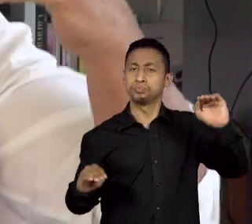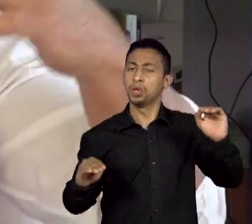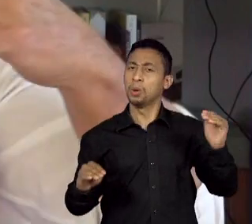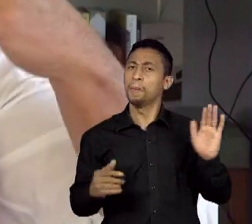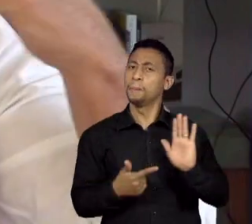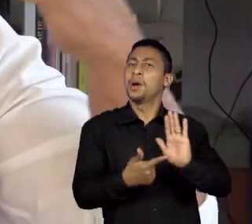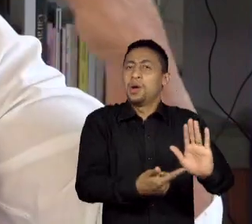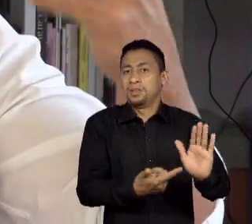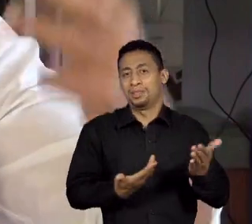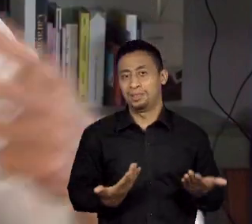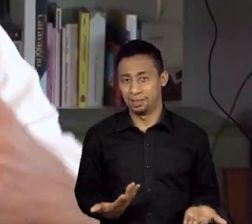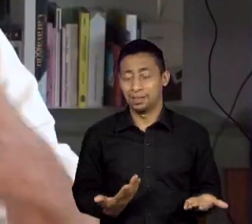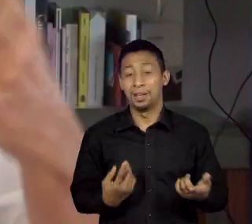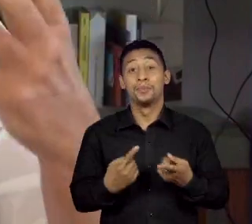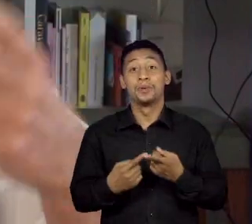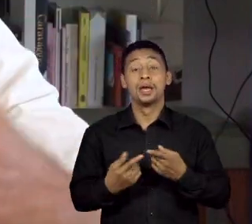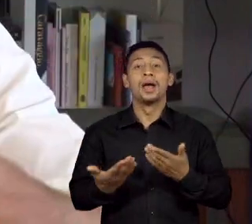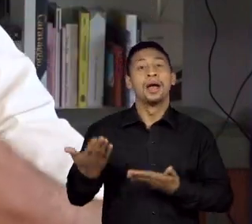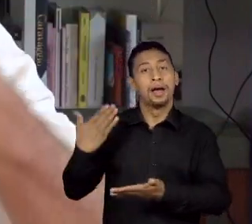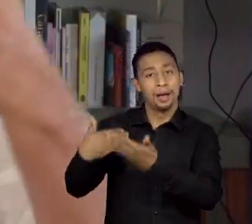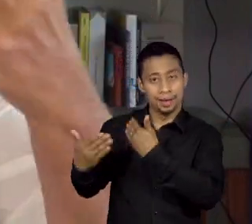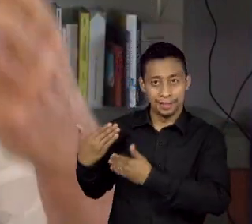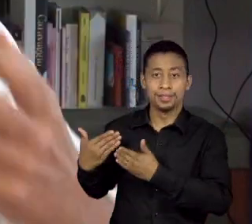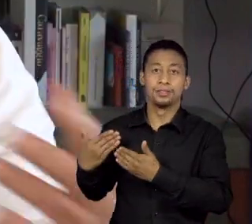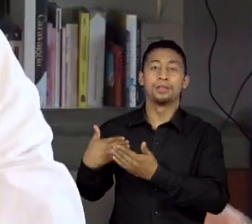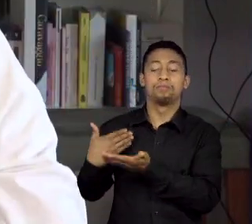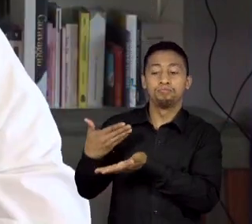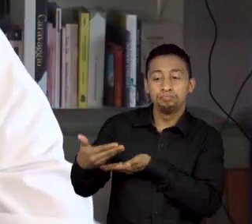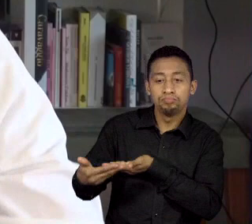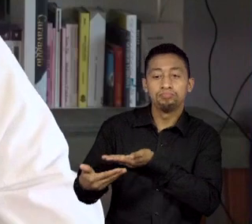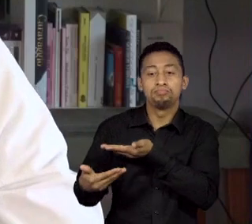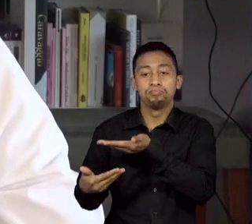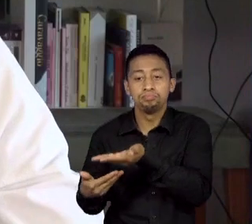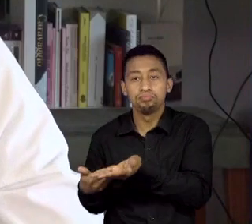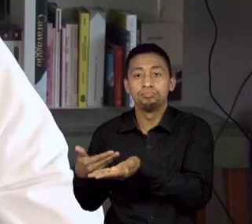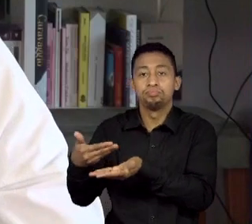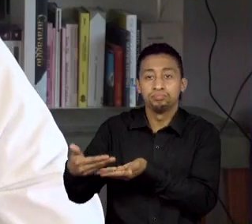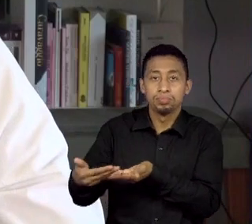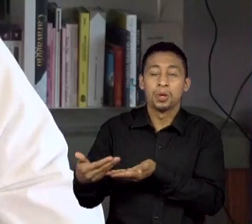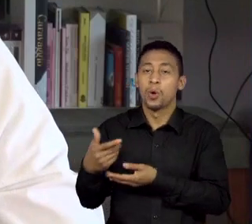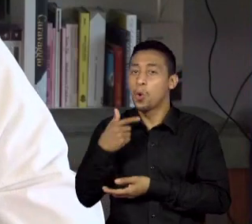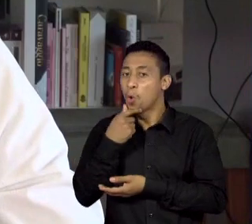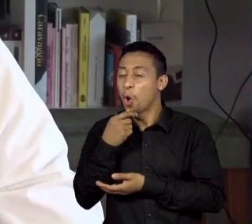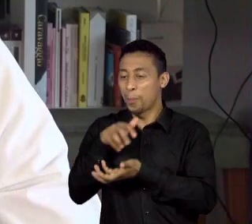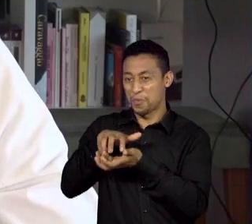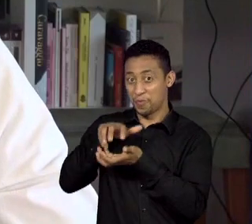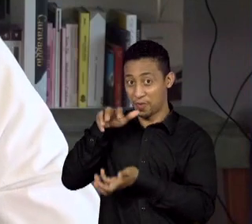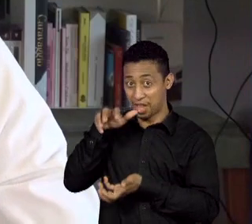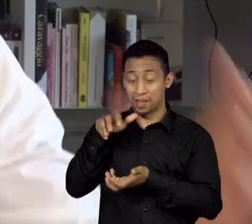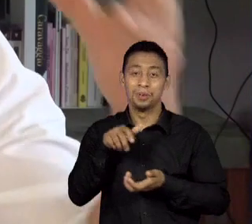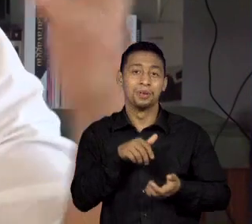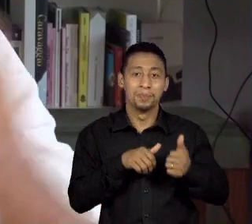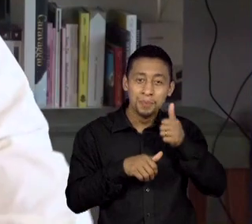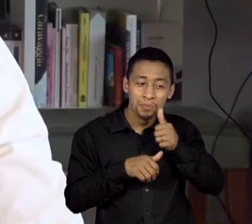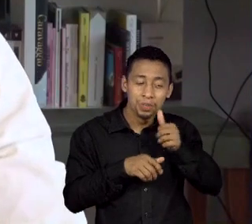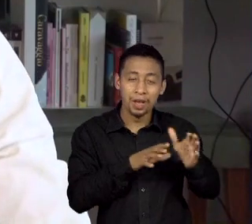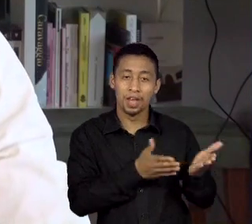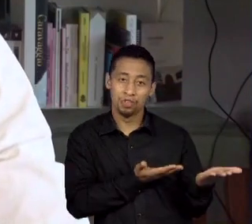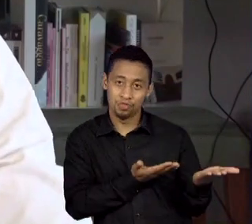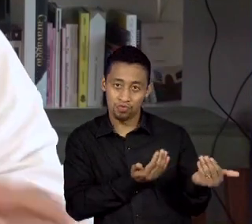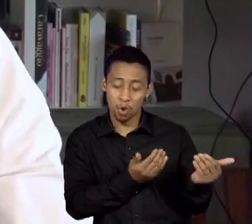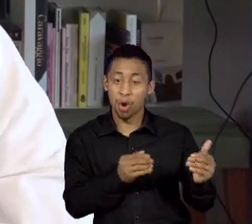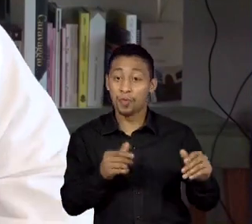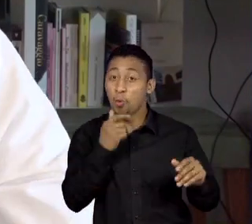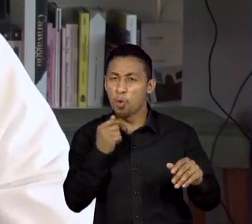aparentemente, uma vida em que havia uma relação um pouco professoral entre esse homem mais velho e essa mulher mais nova, é ela quem